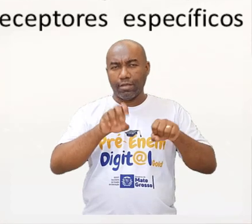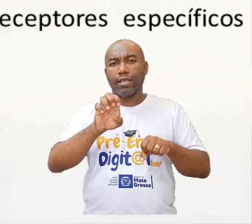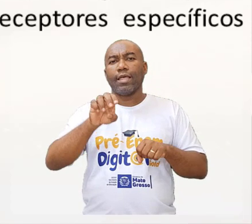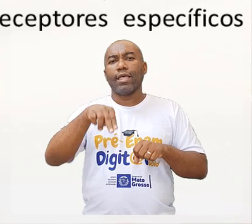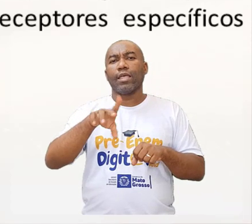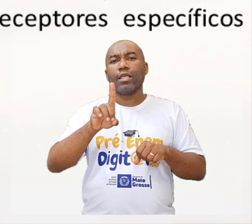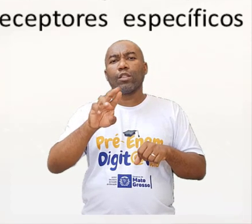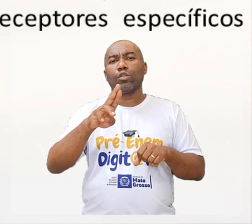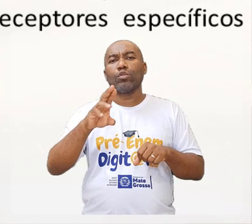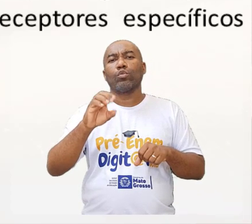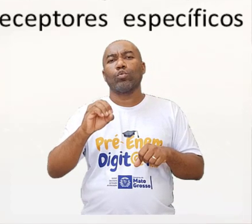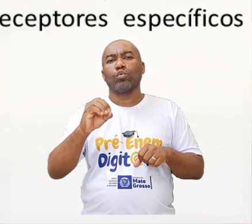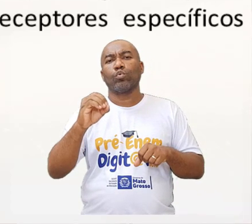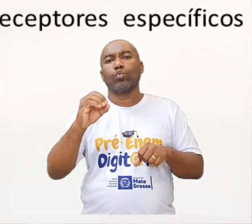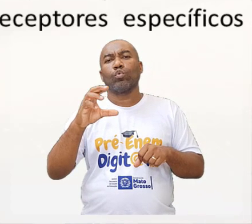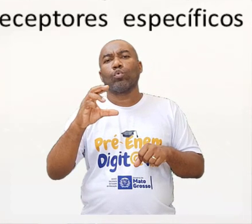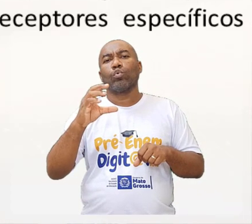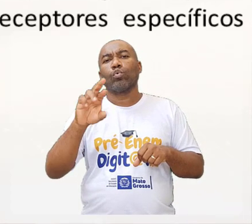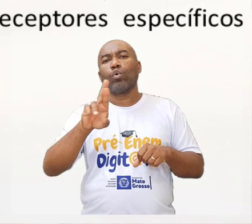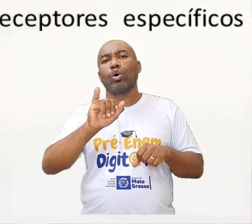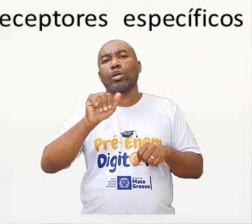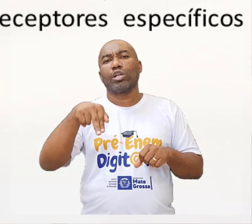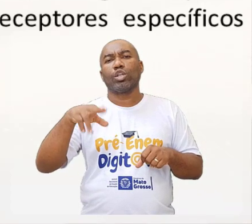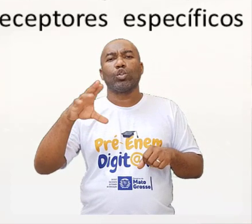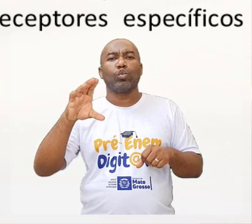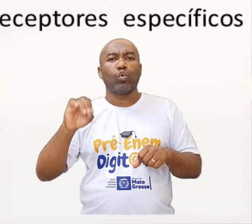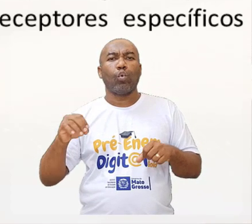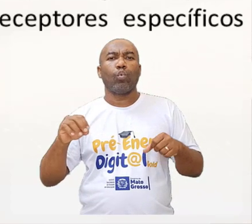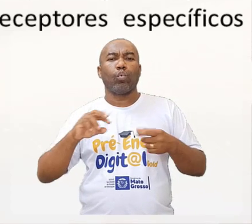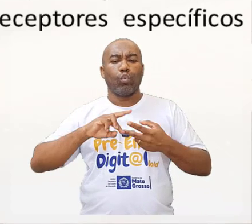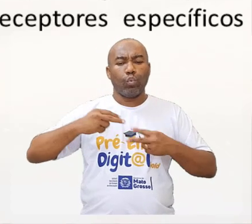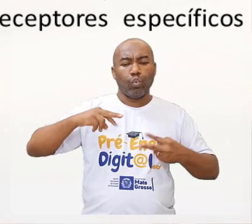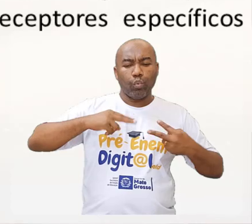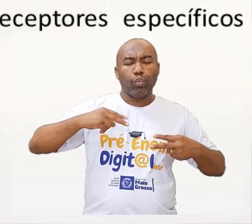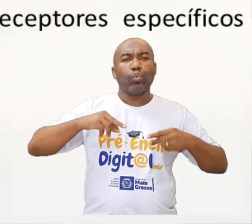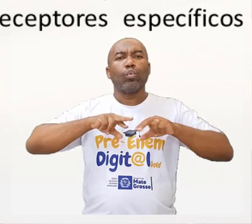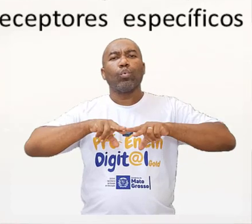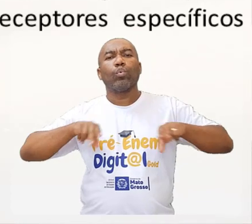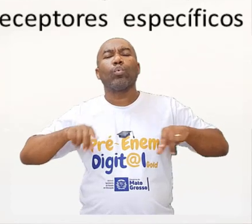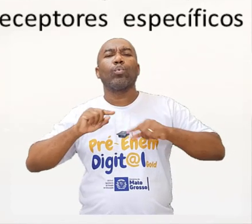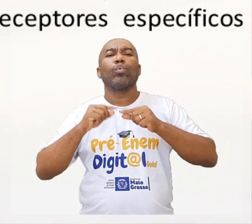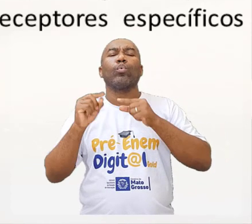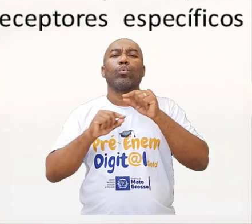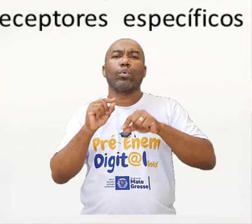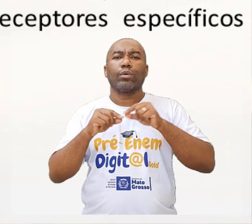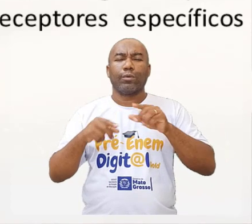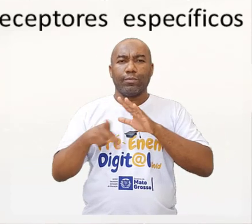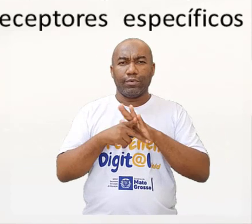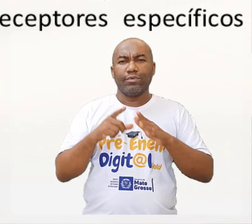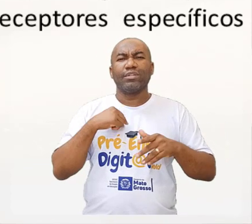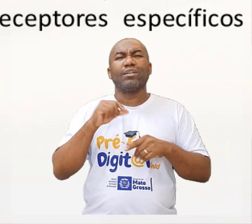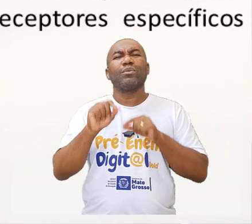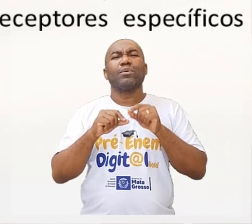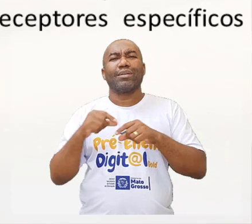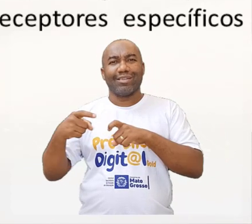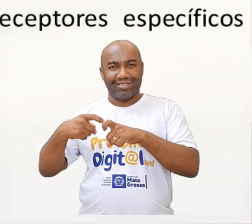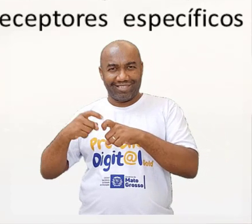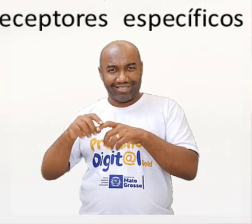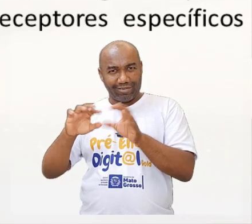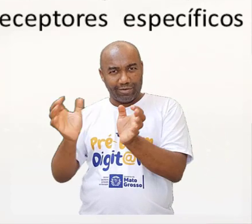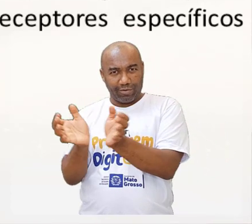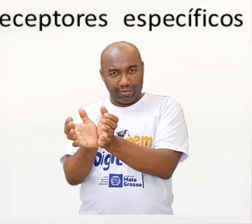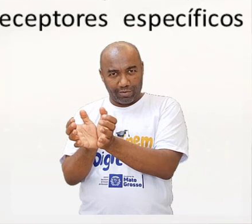uma vez na vida, você deve ter ouvido falar de uma especialidade da medicina